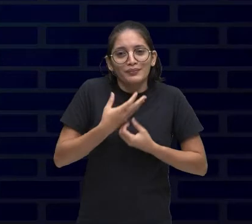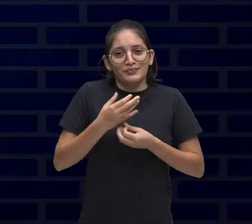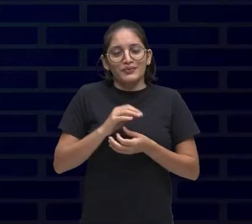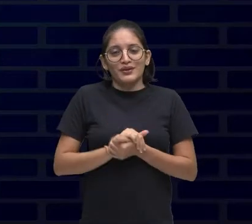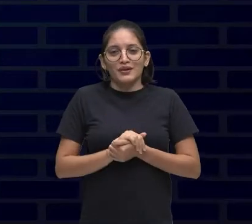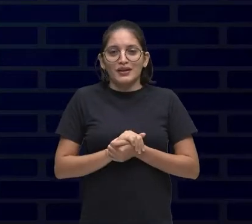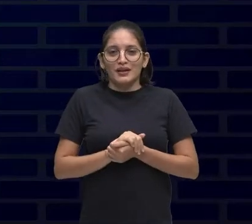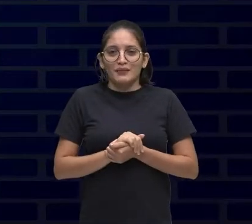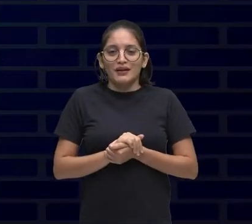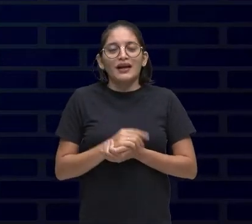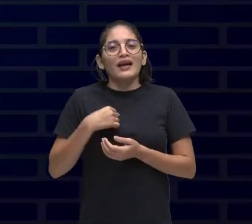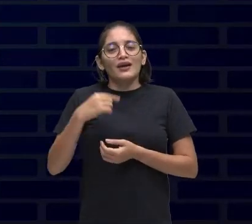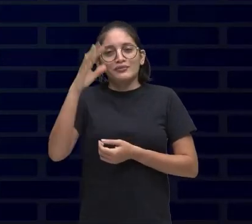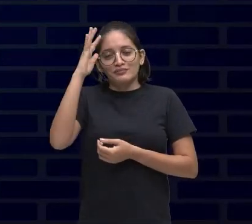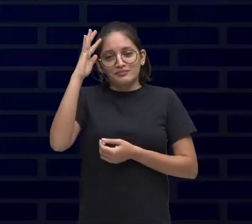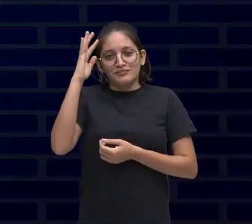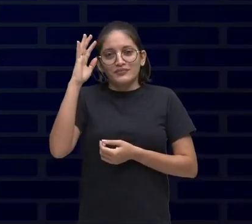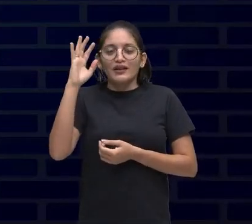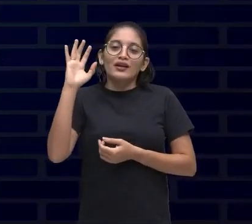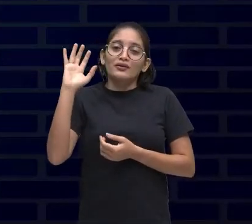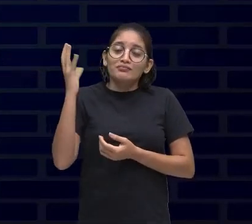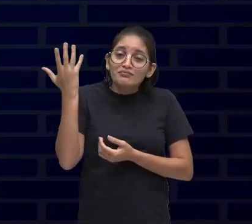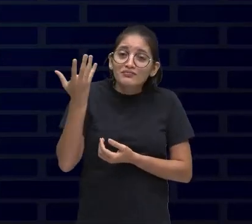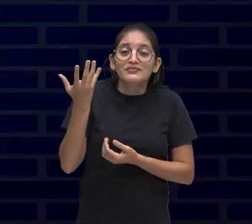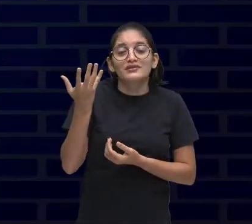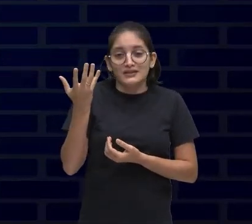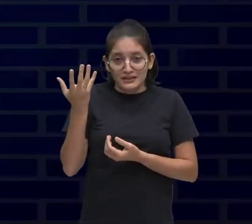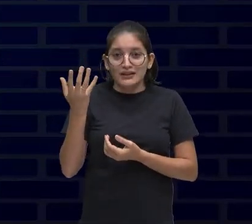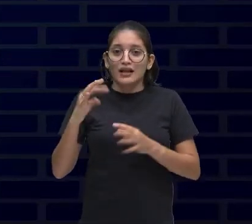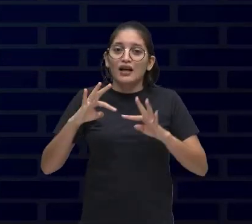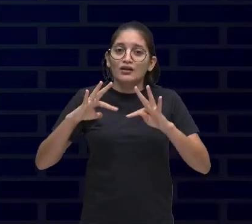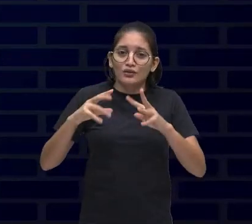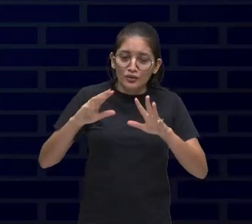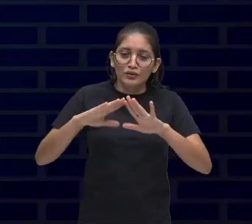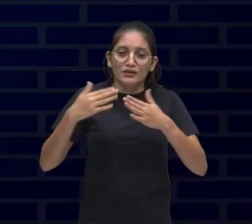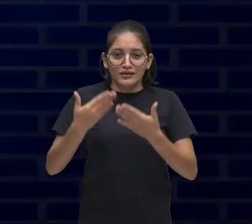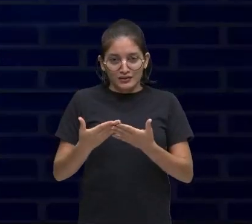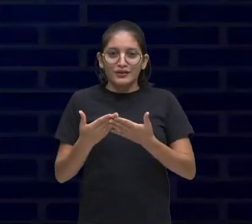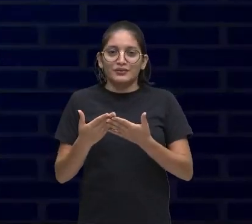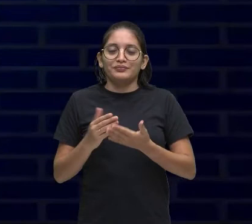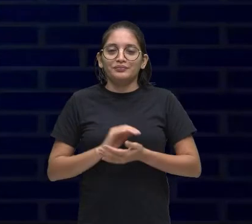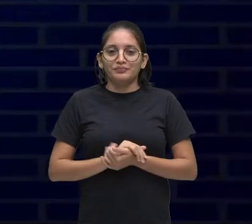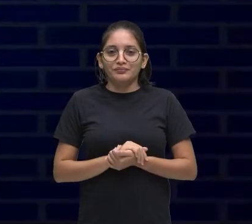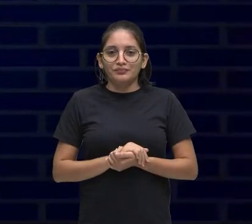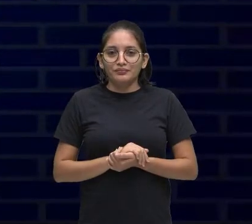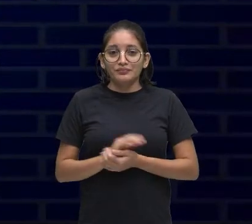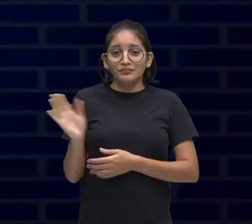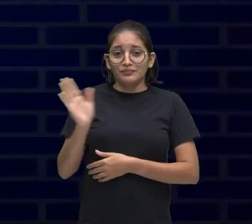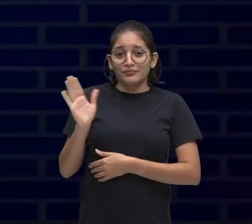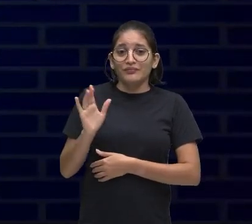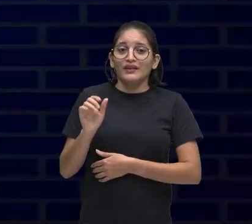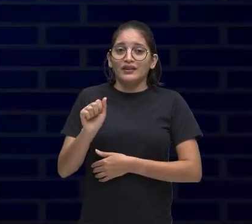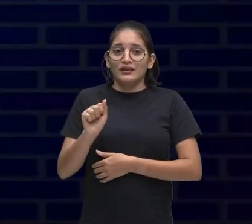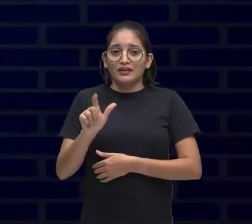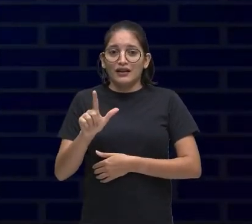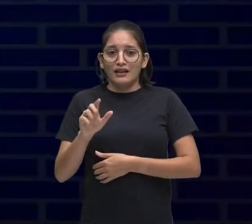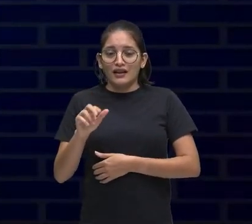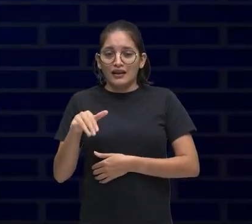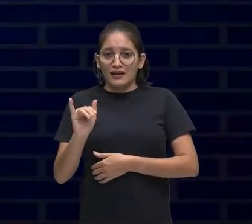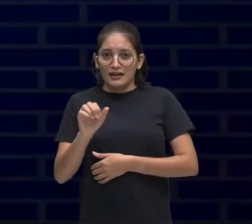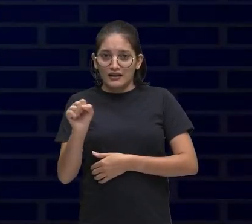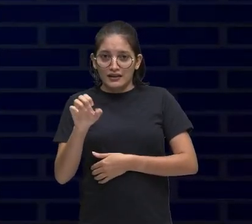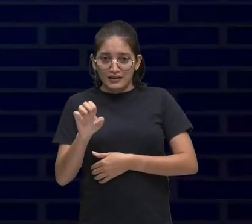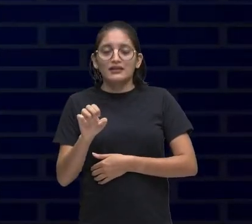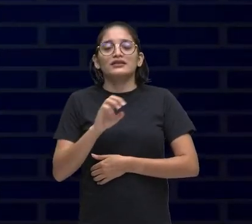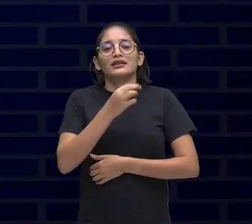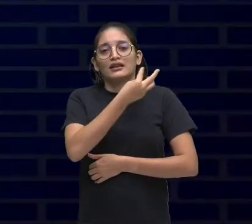estou representando a todos da Escola Adelaide Tavares de Macedo. Olá, eu sou a Leise Almeida, sou do 3º ano da